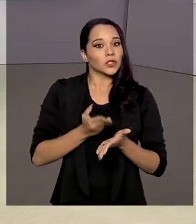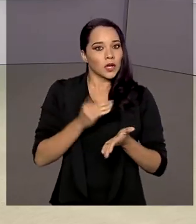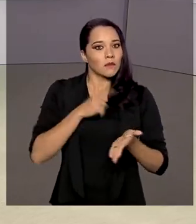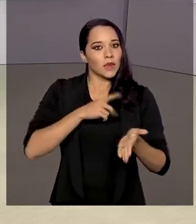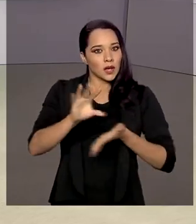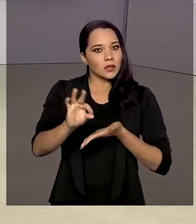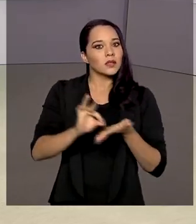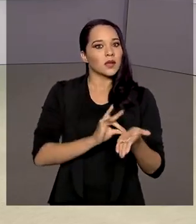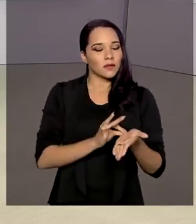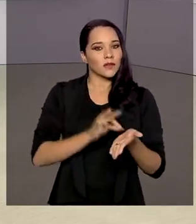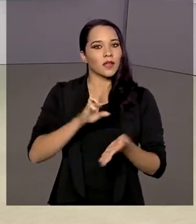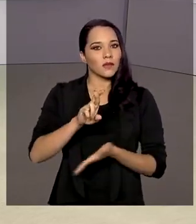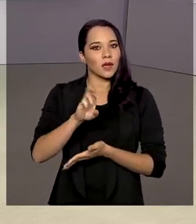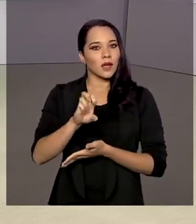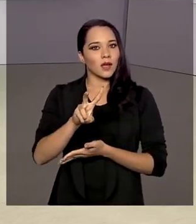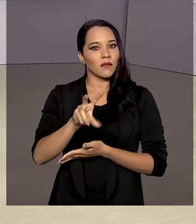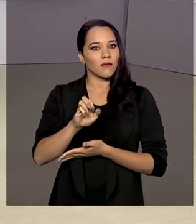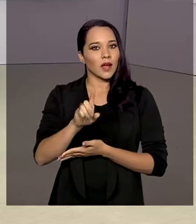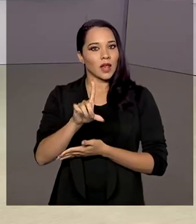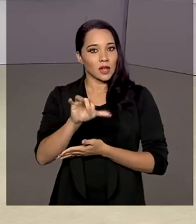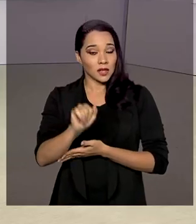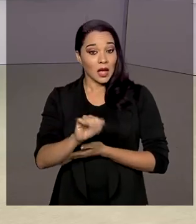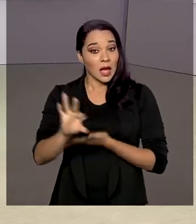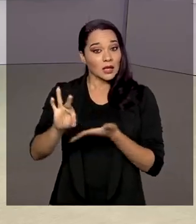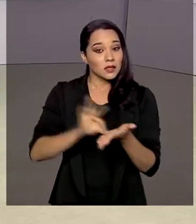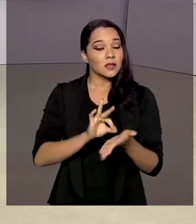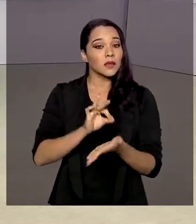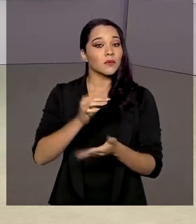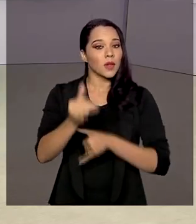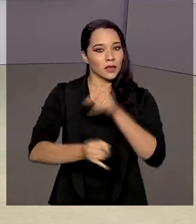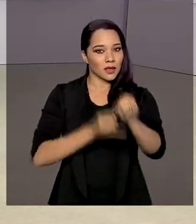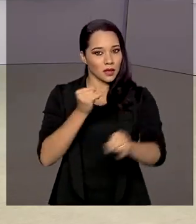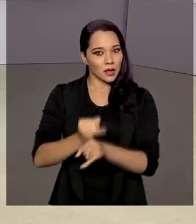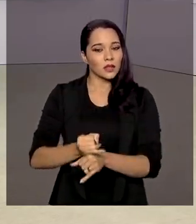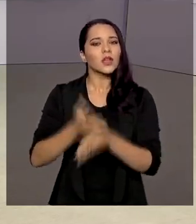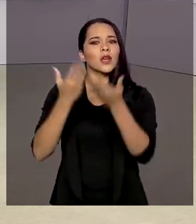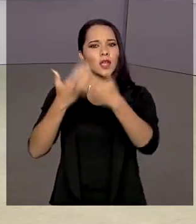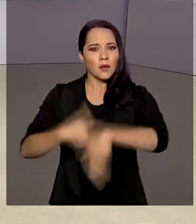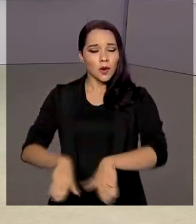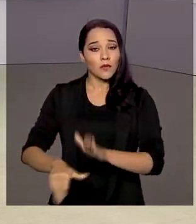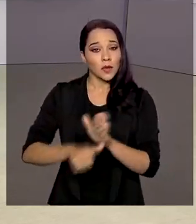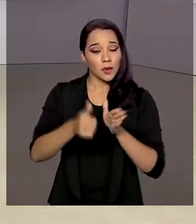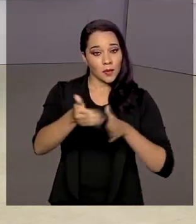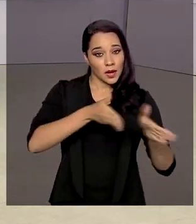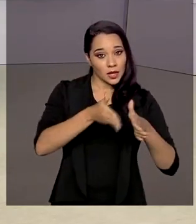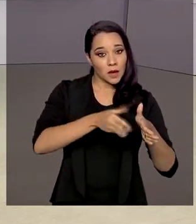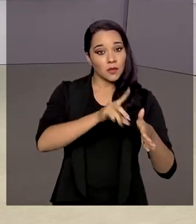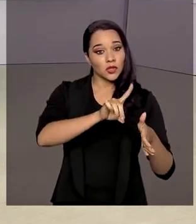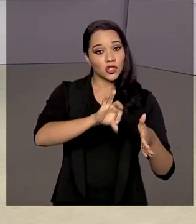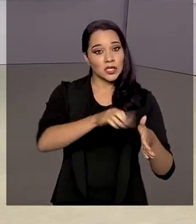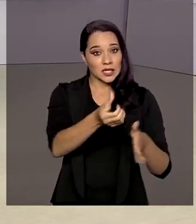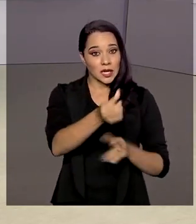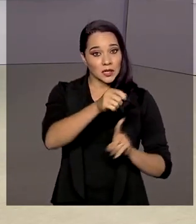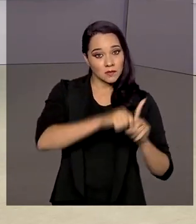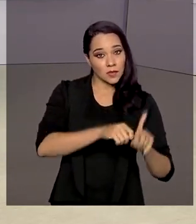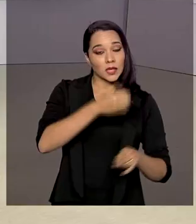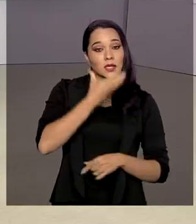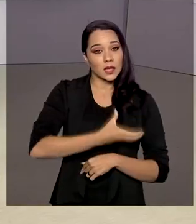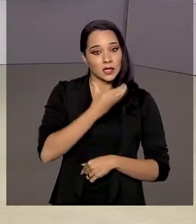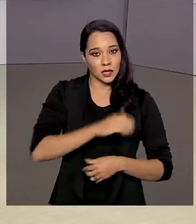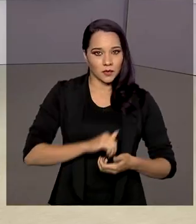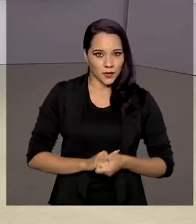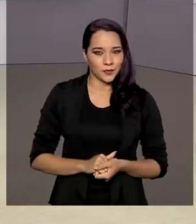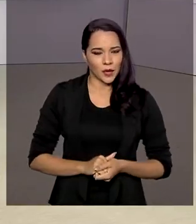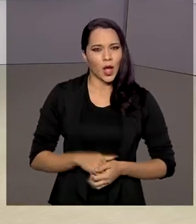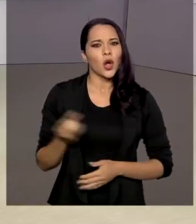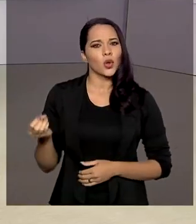inscrever no Revalida. As inscrições são pela internet e as provas da primeira etapa serão no dia 6 de dezembro. Uma